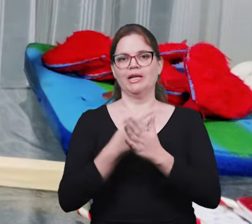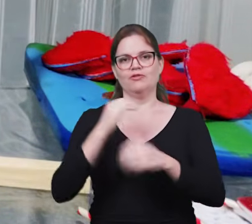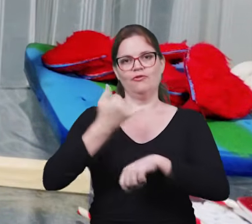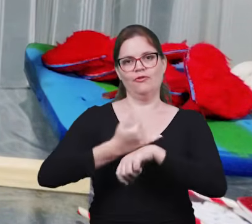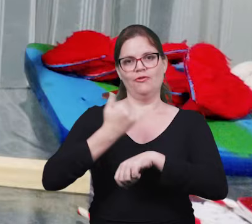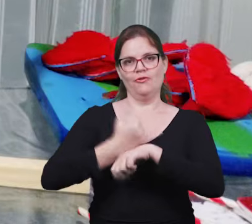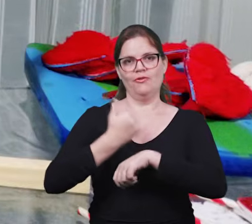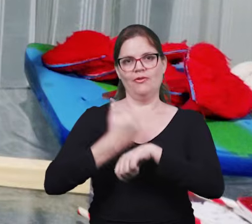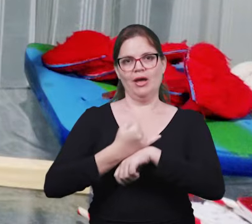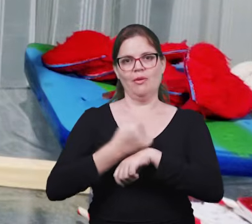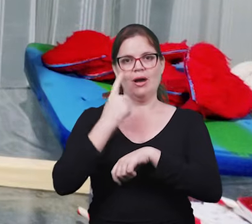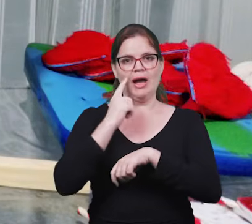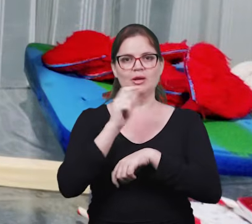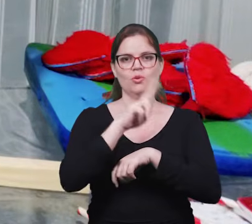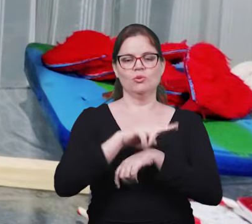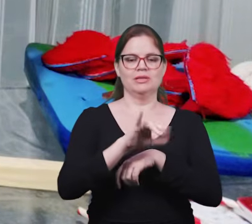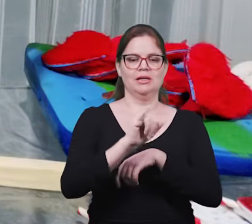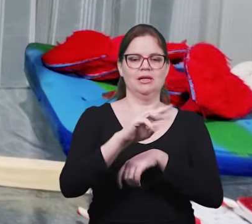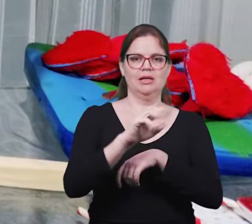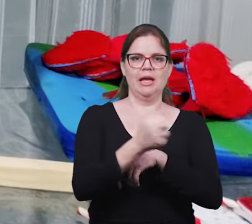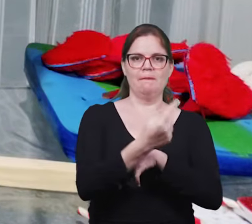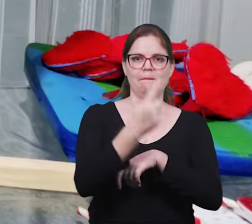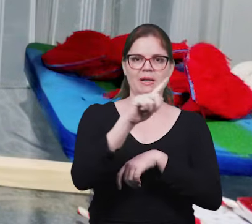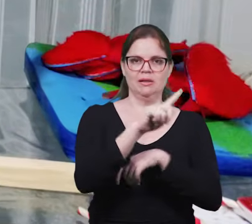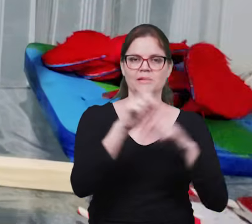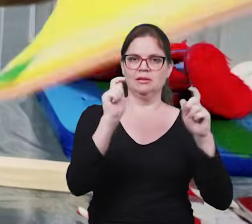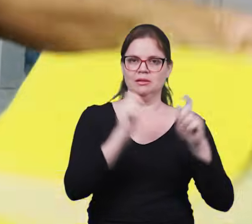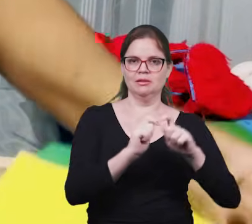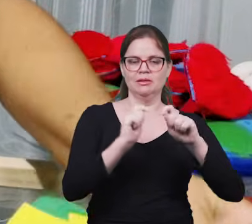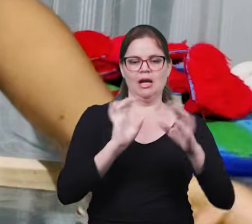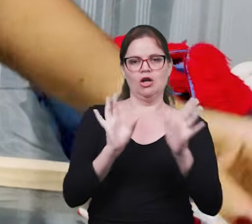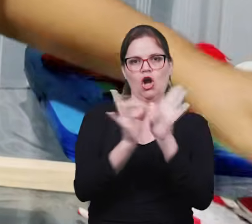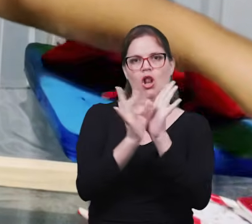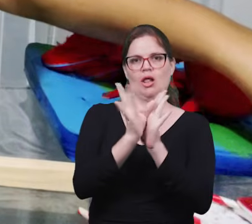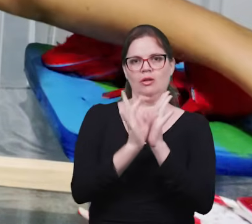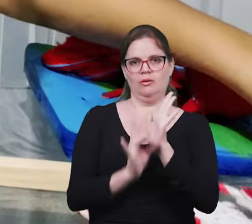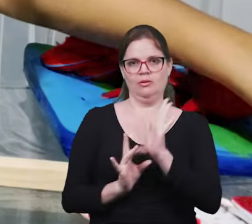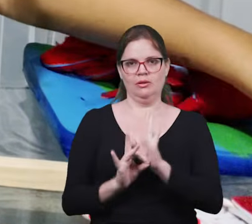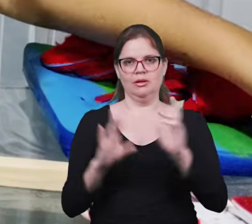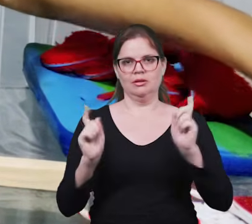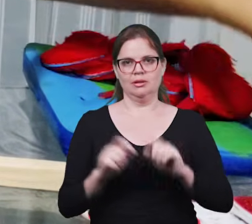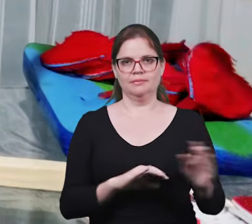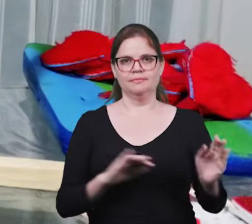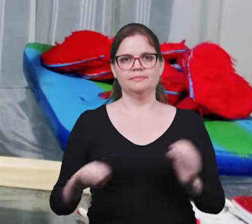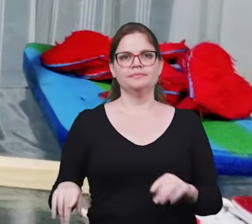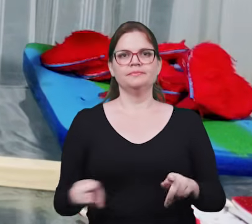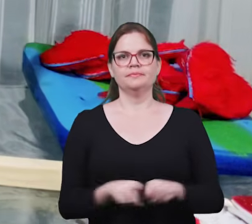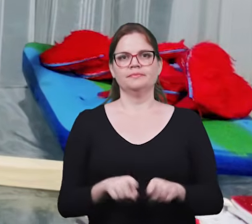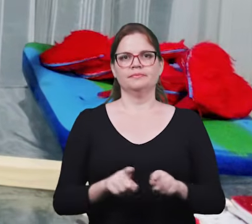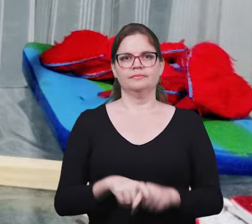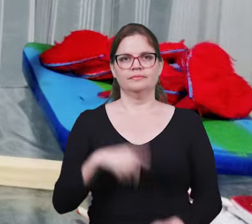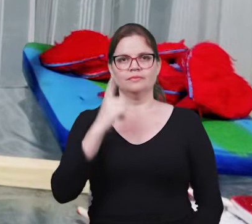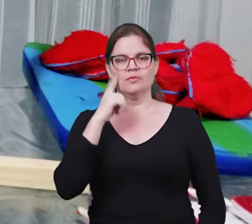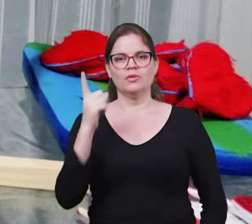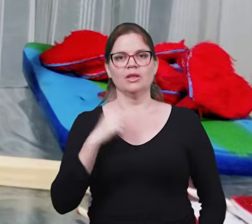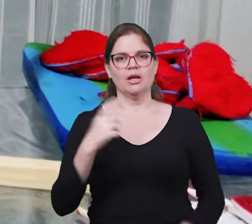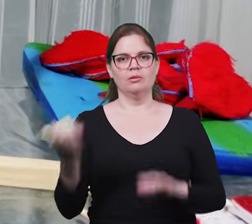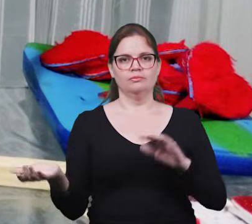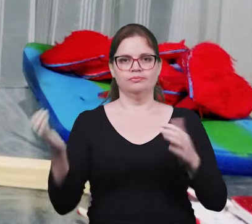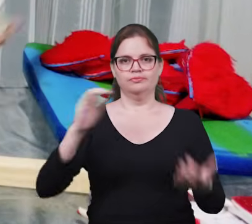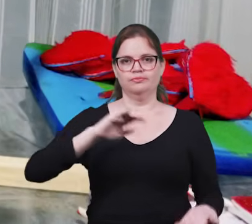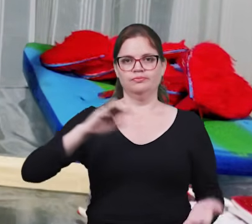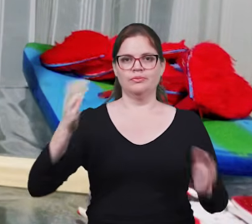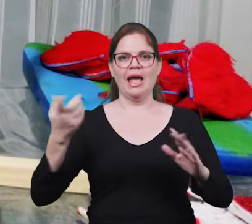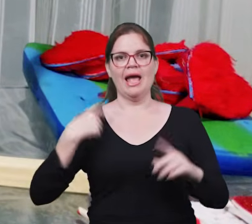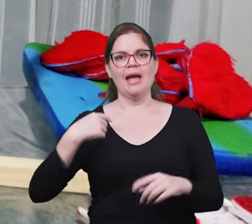aqui de forma magnética para a criança, tá? Para que possa ficar mais dinâmico ainda, eu tenho pau de chuva,